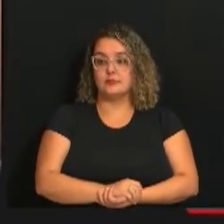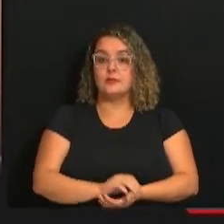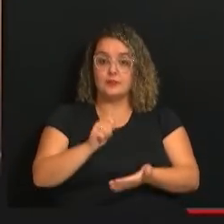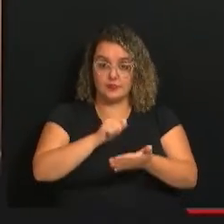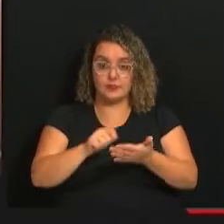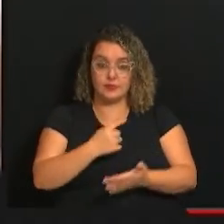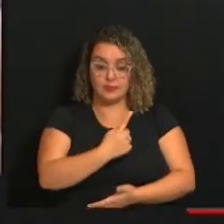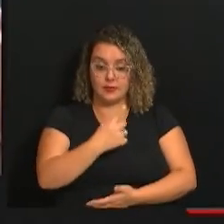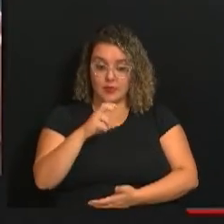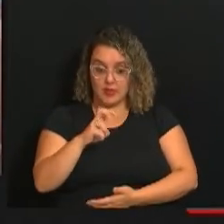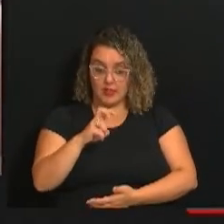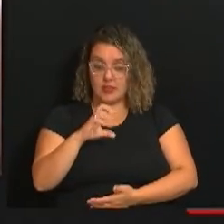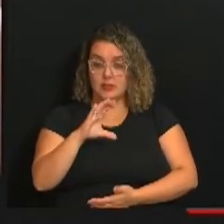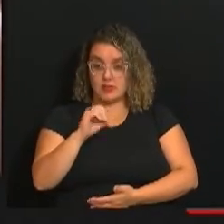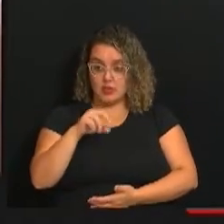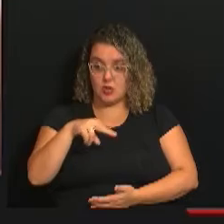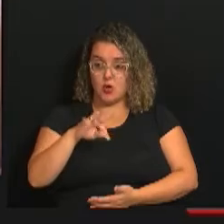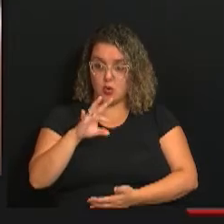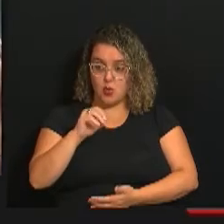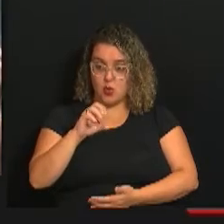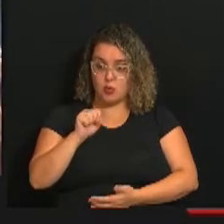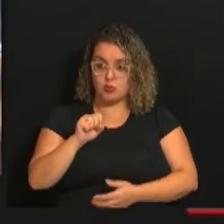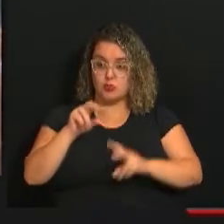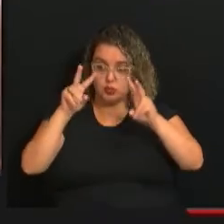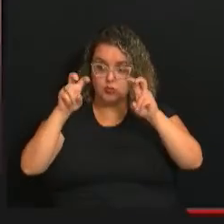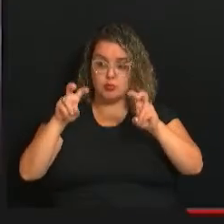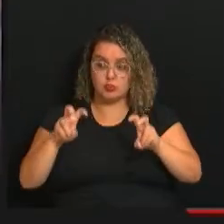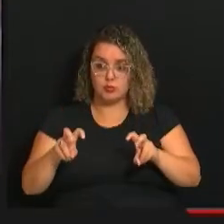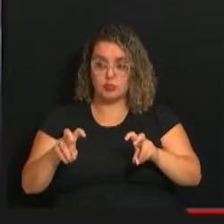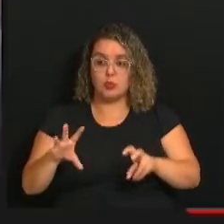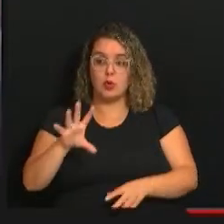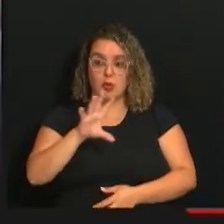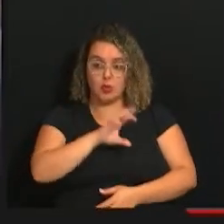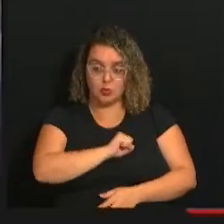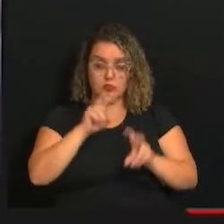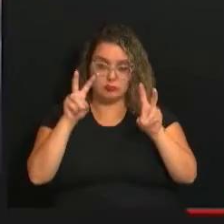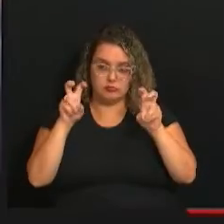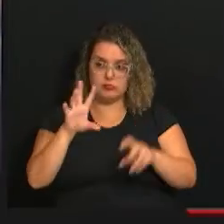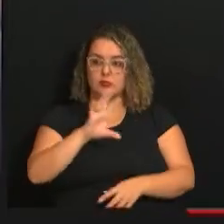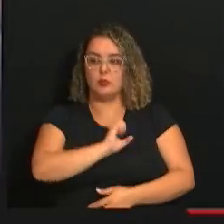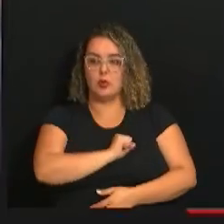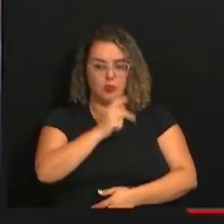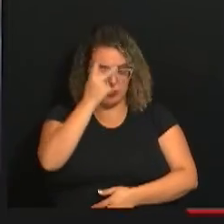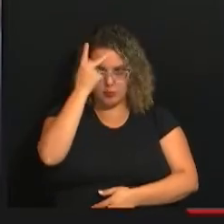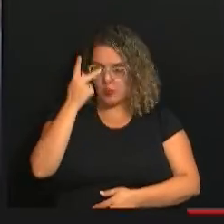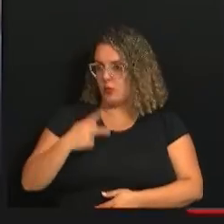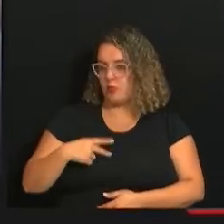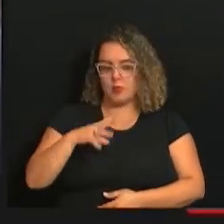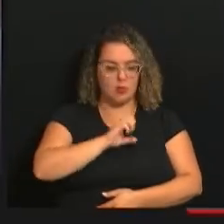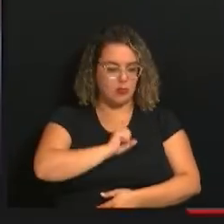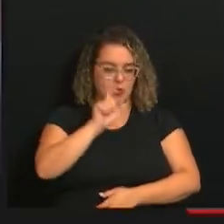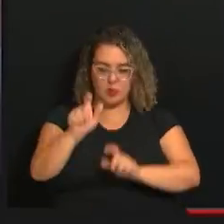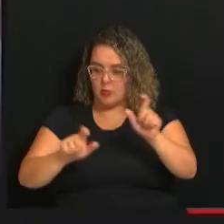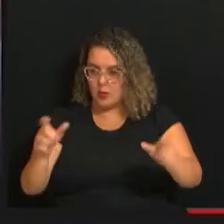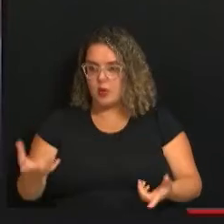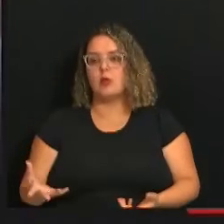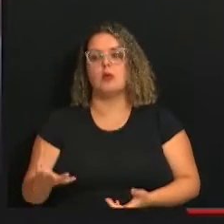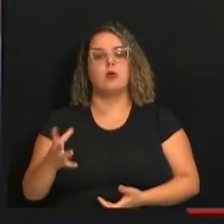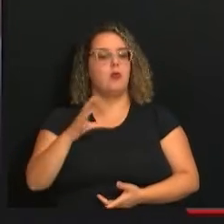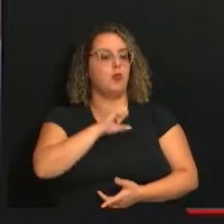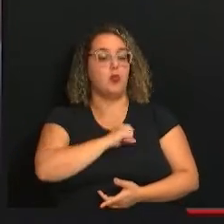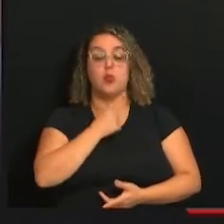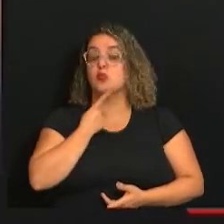e-book, né, em formato digital. Eliane Oliveira, muito obrigado pela disponibilidade do seu tempo,